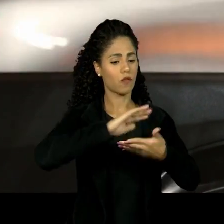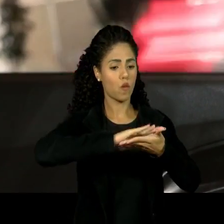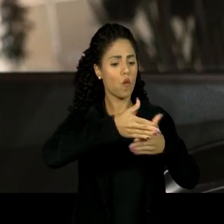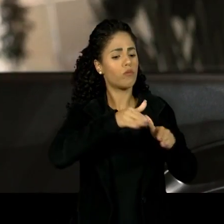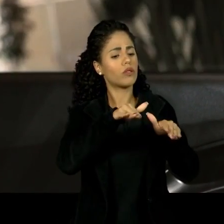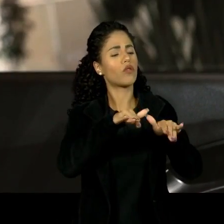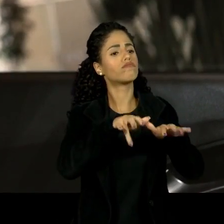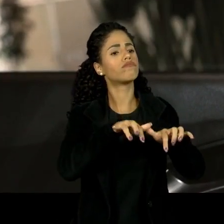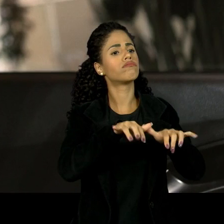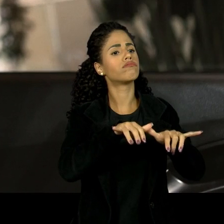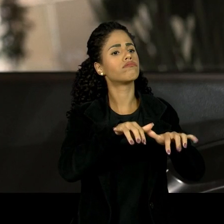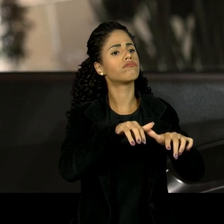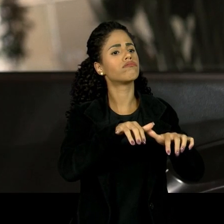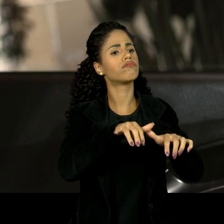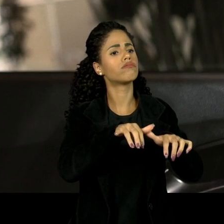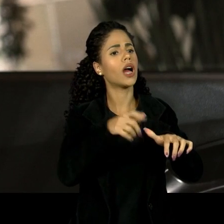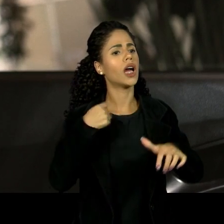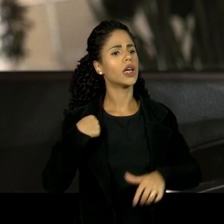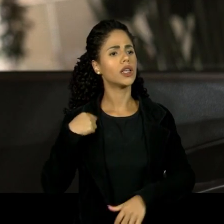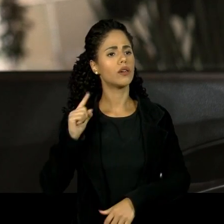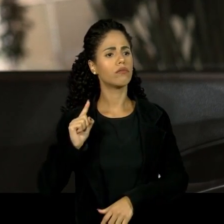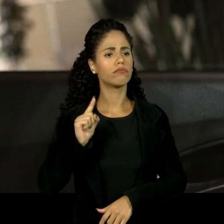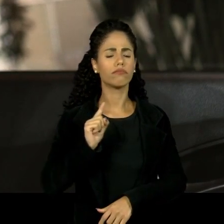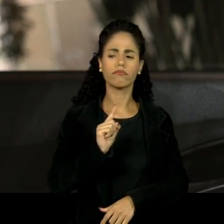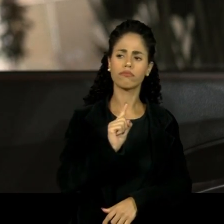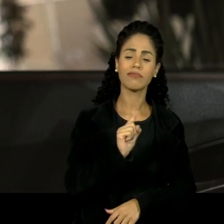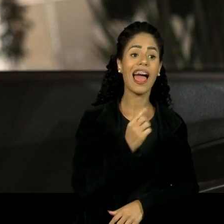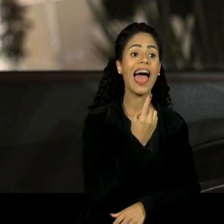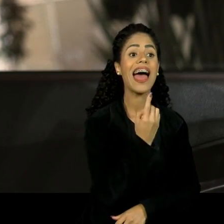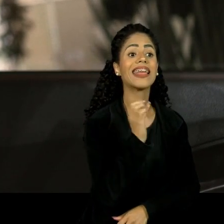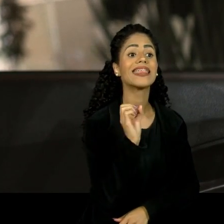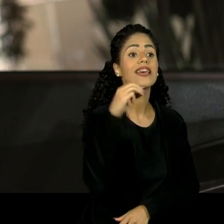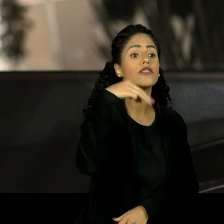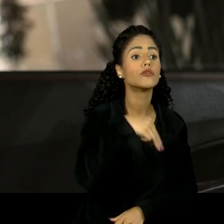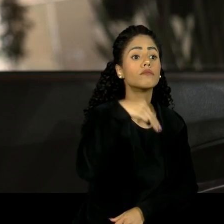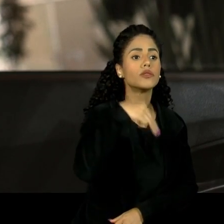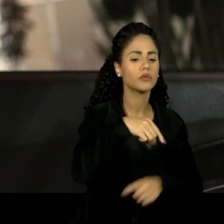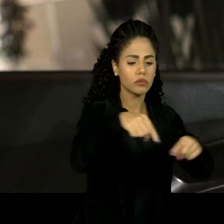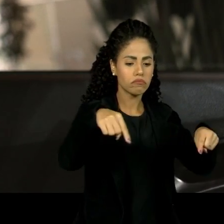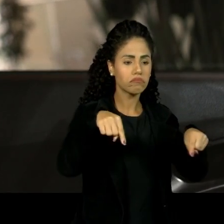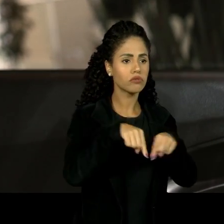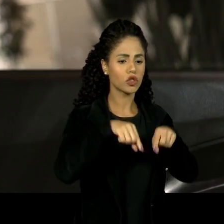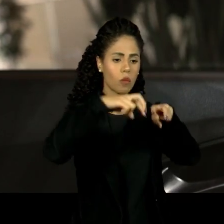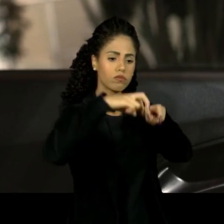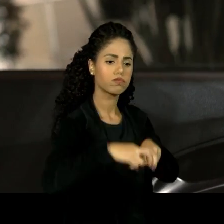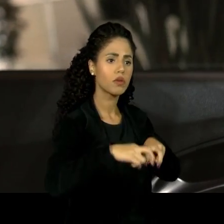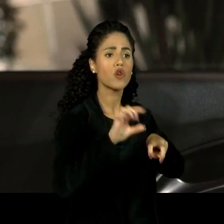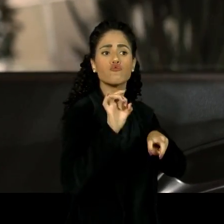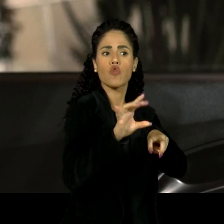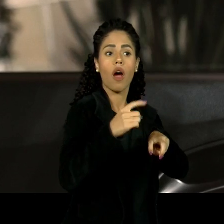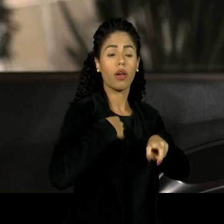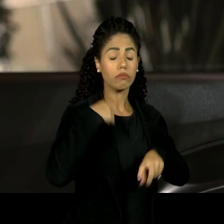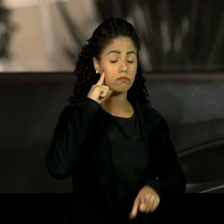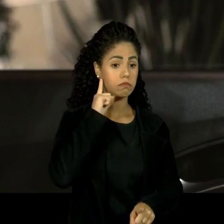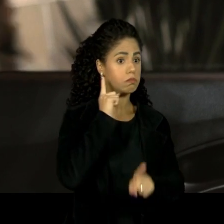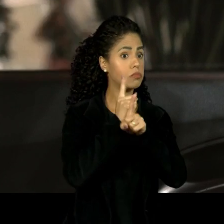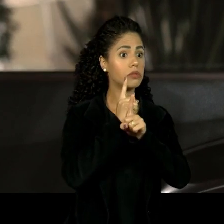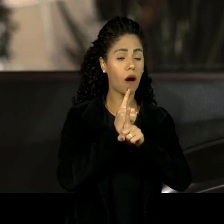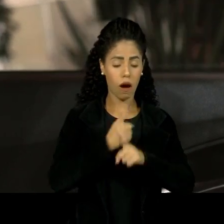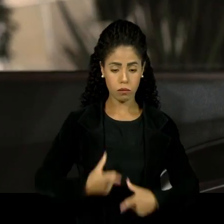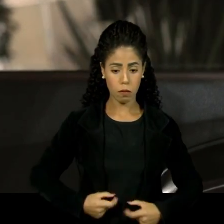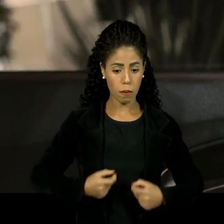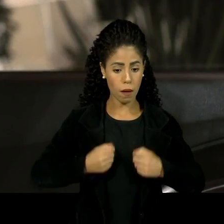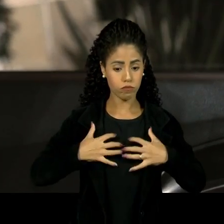dela e eu devo ter ficado 10 minutos dentro da sala. Eu tinha acabado de descobrir que eu tinha câncer, eu tinha tirado o meu